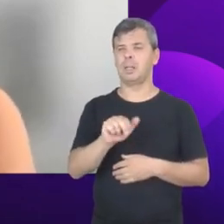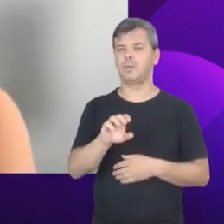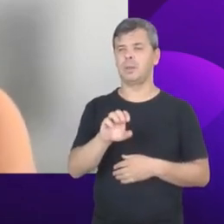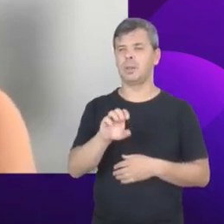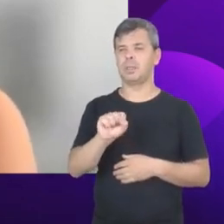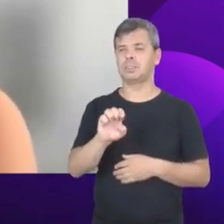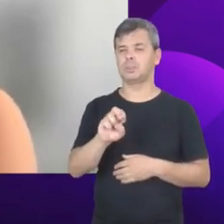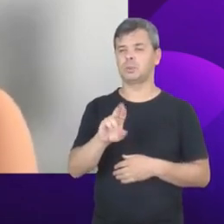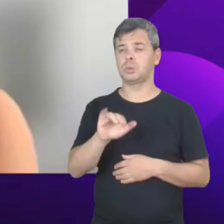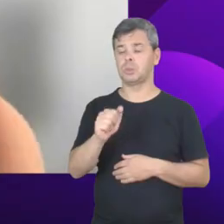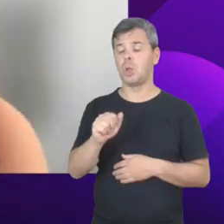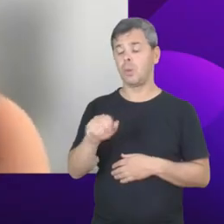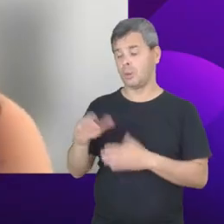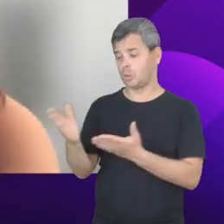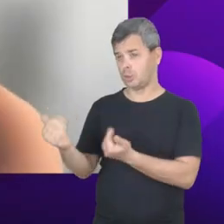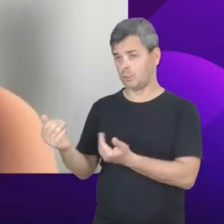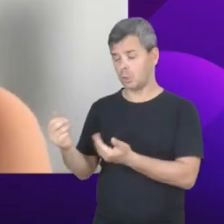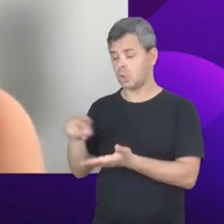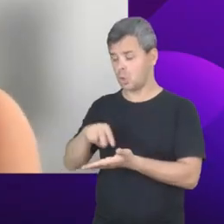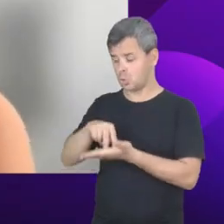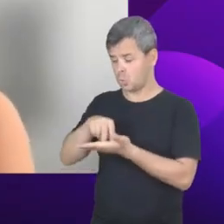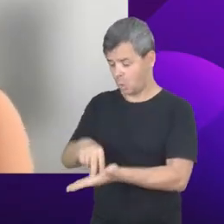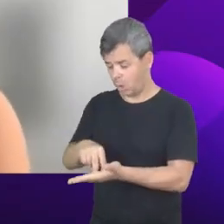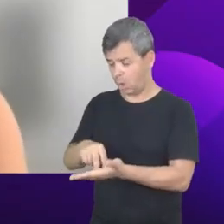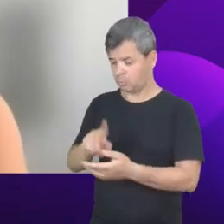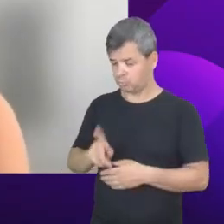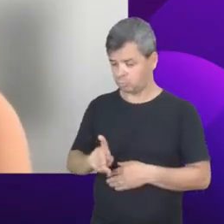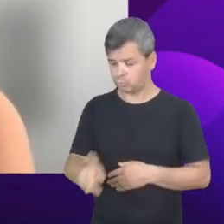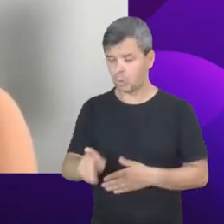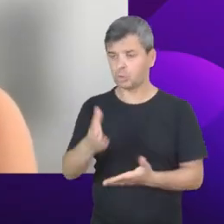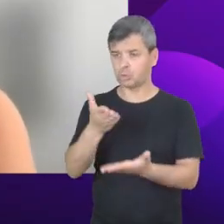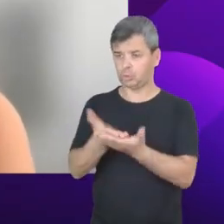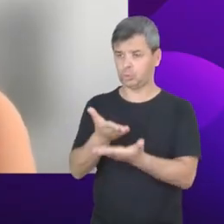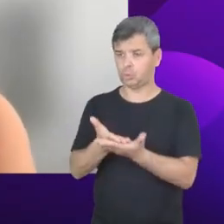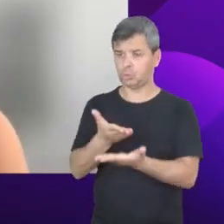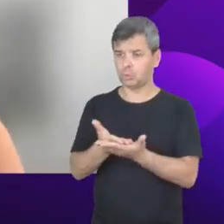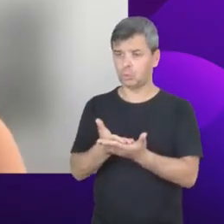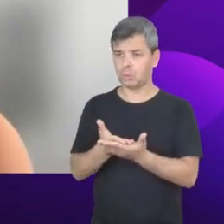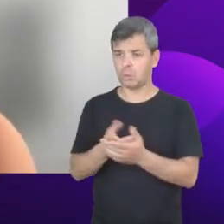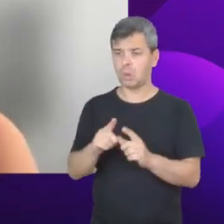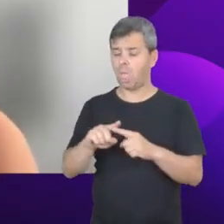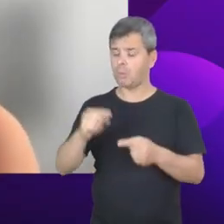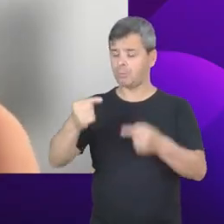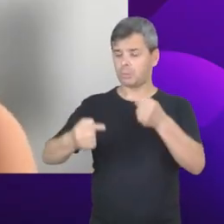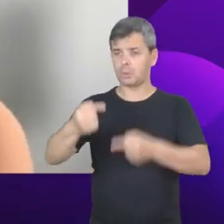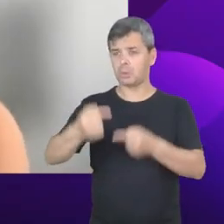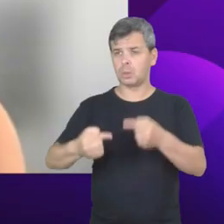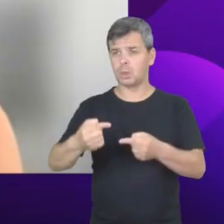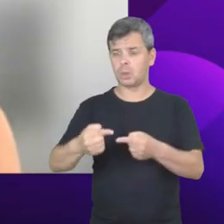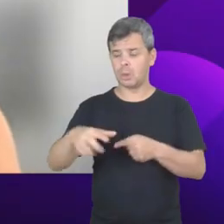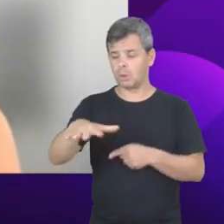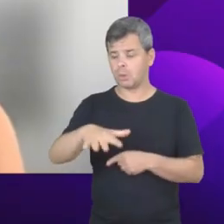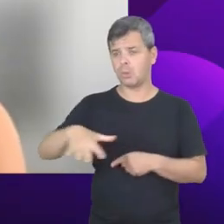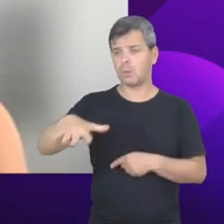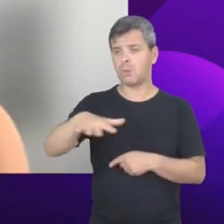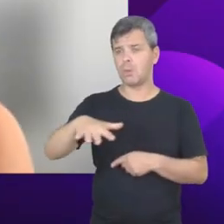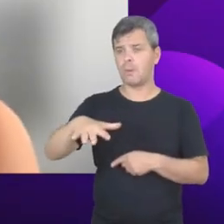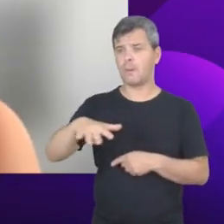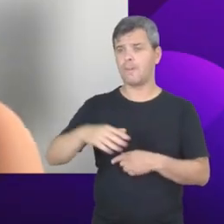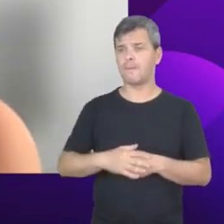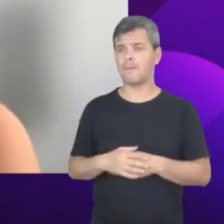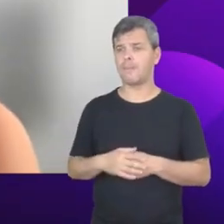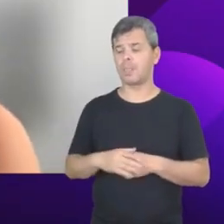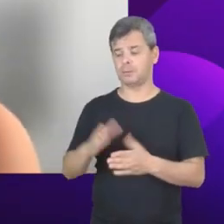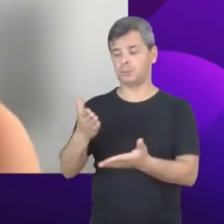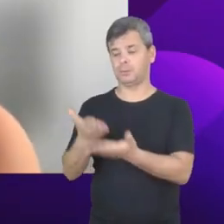gente sabe que hoje a permanência estudantil é algo que é muito debatido no meio